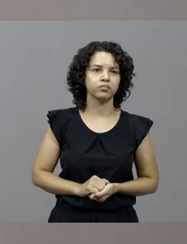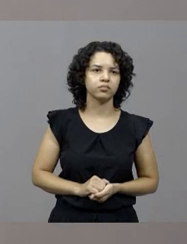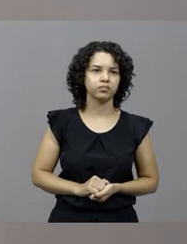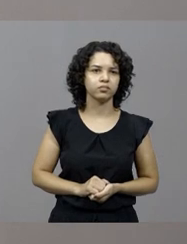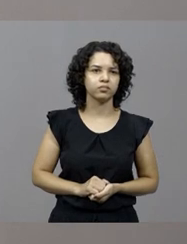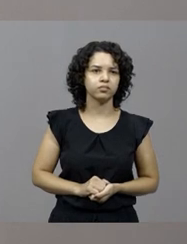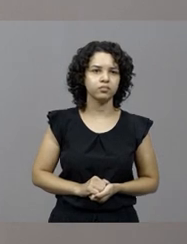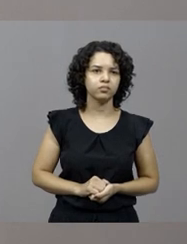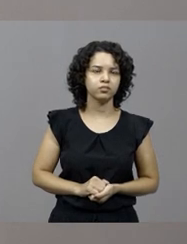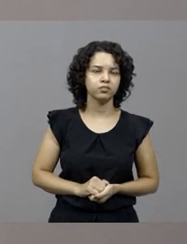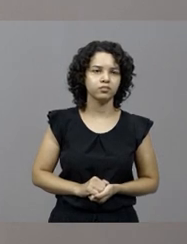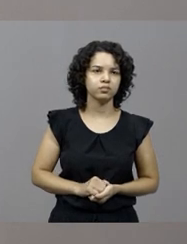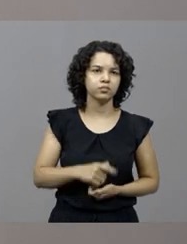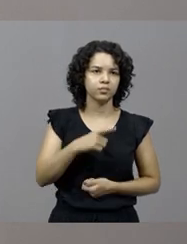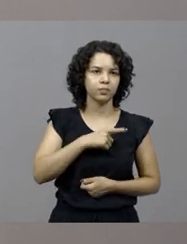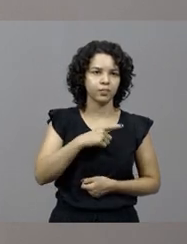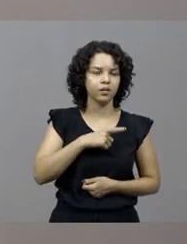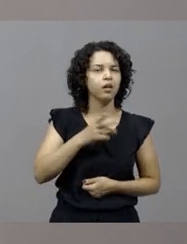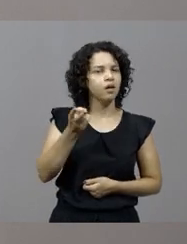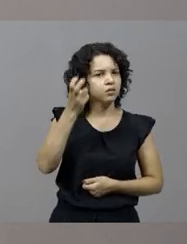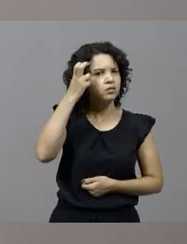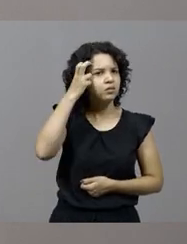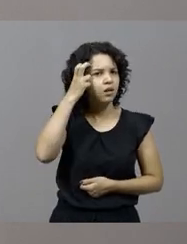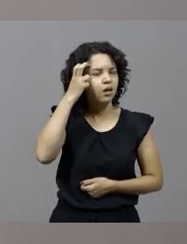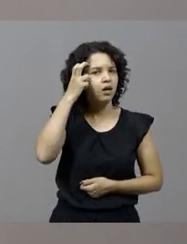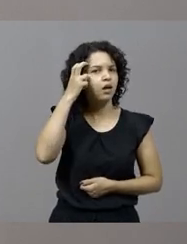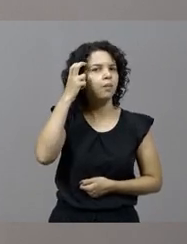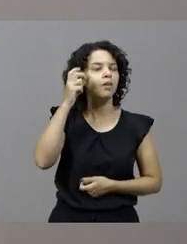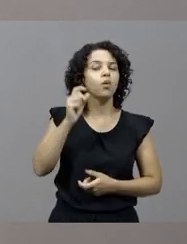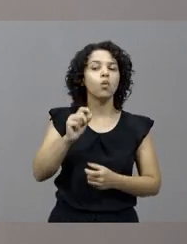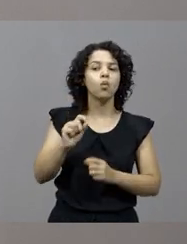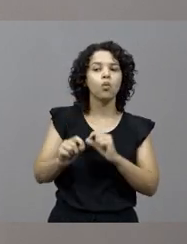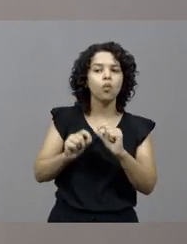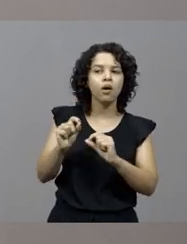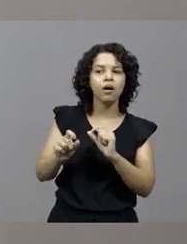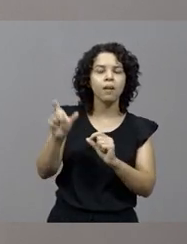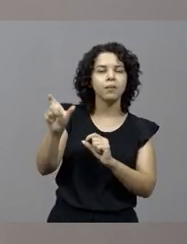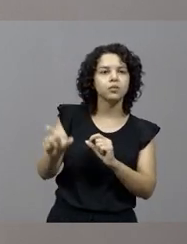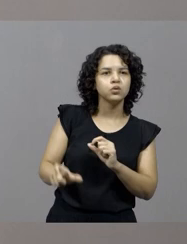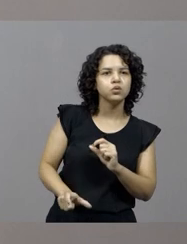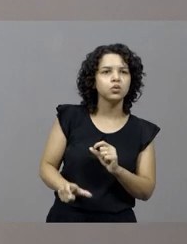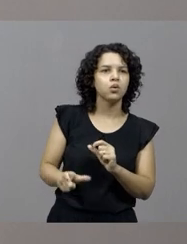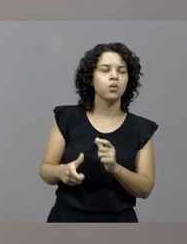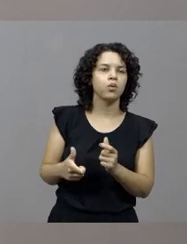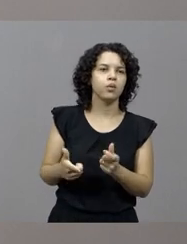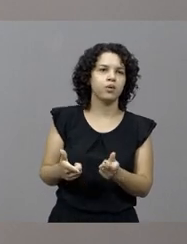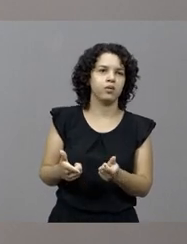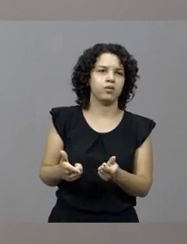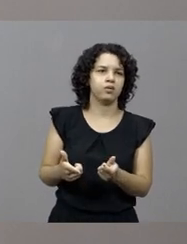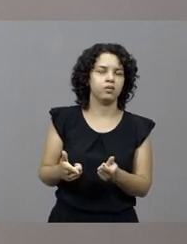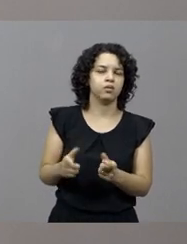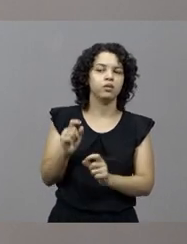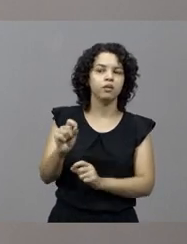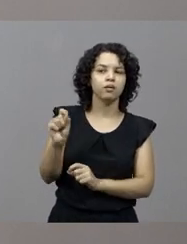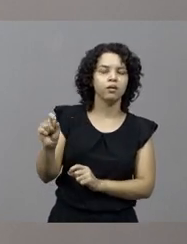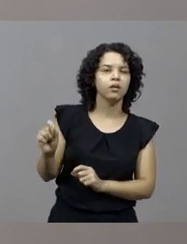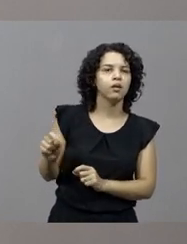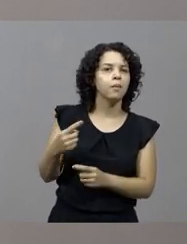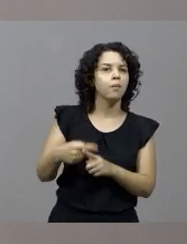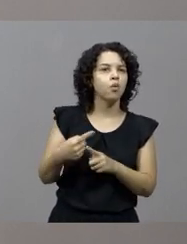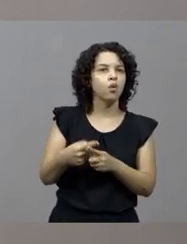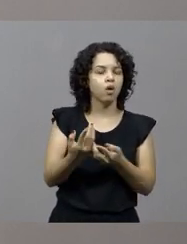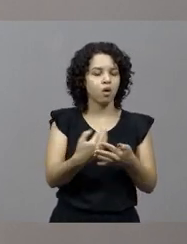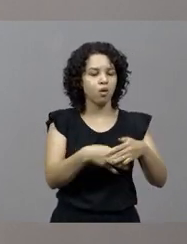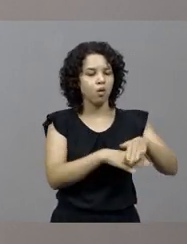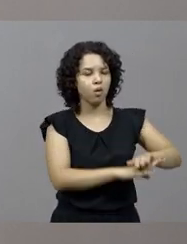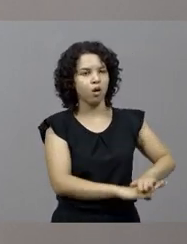Tinha conhecimento de com quem estava lidando. Porque nada daquilo que está nos autos deve deixar